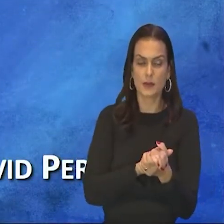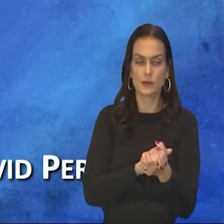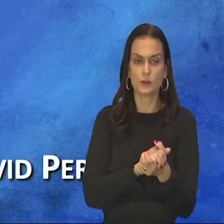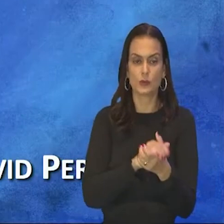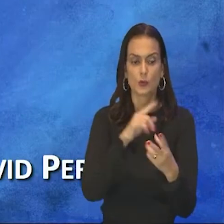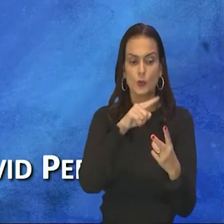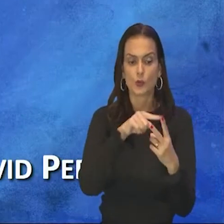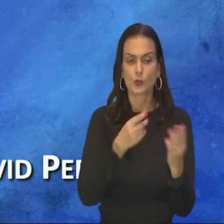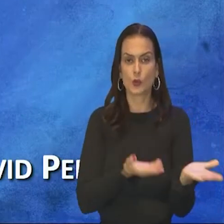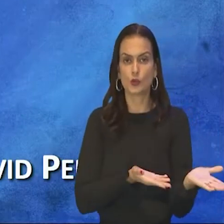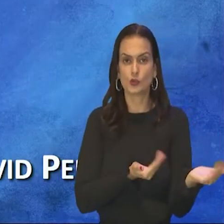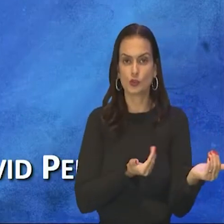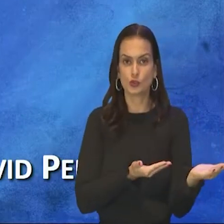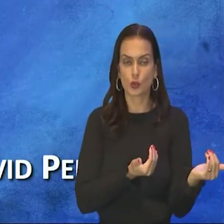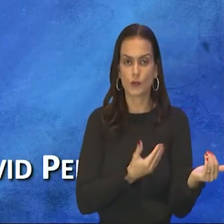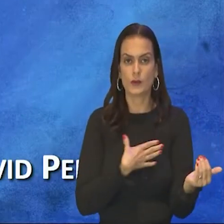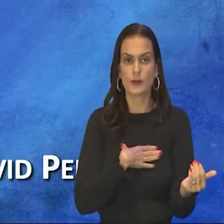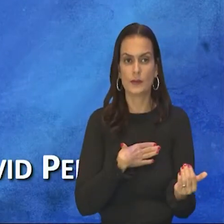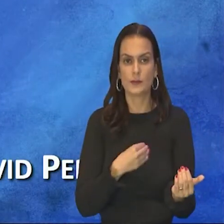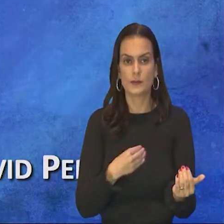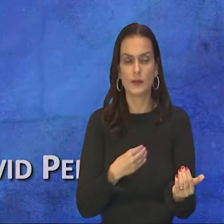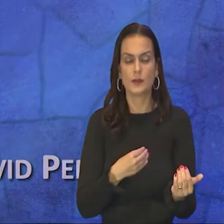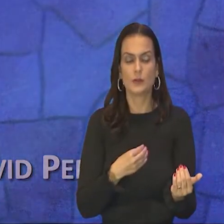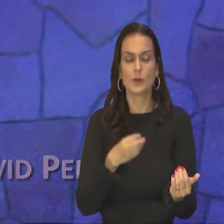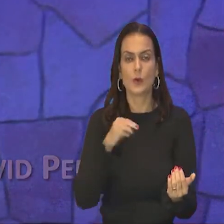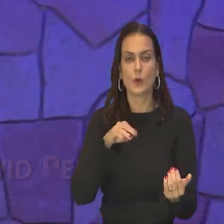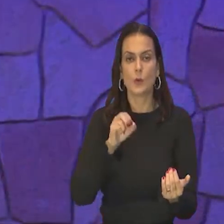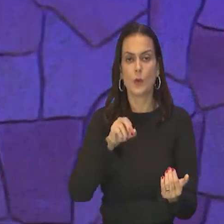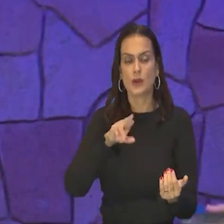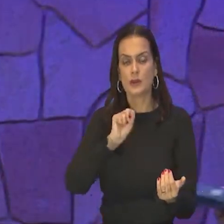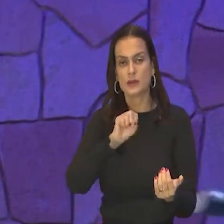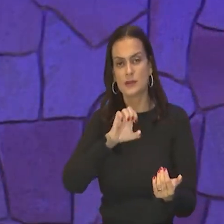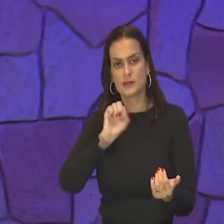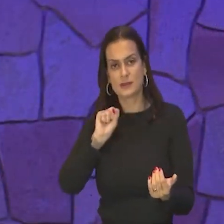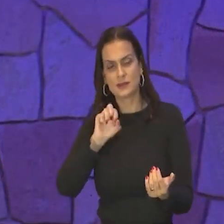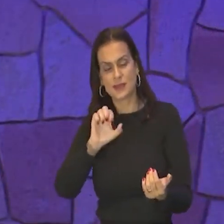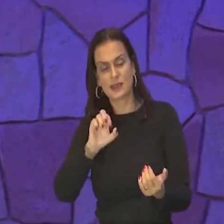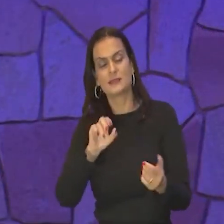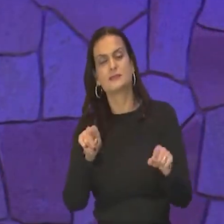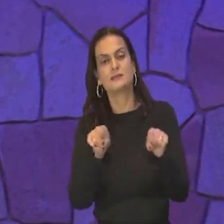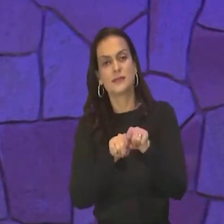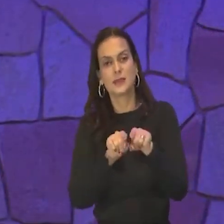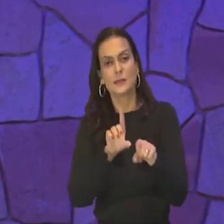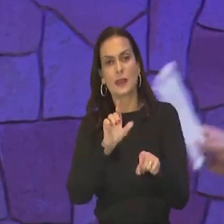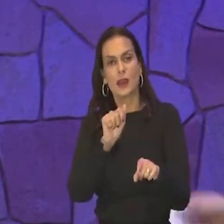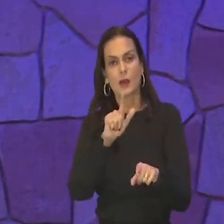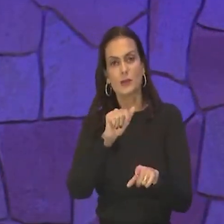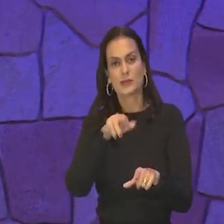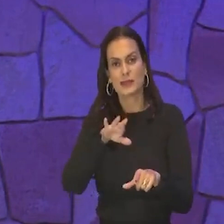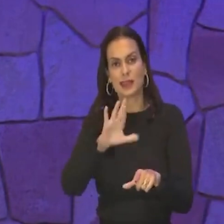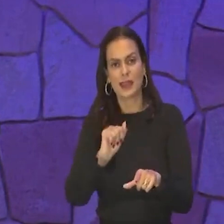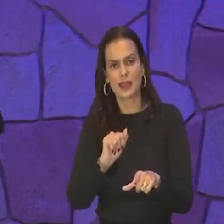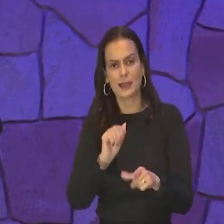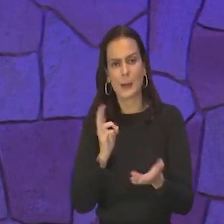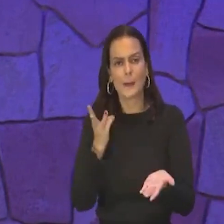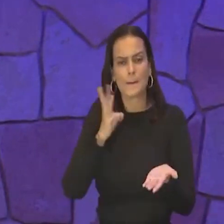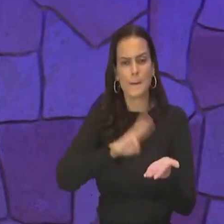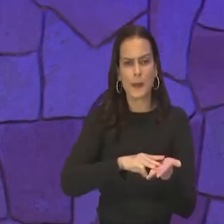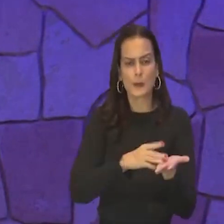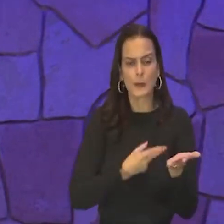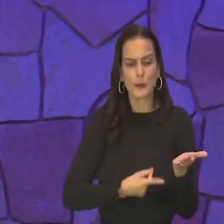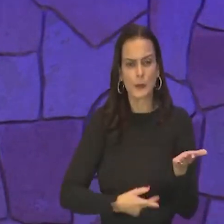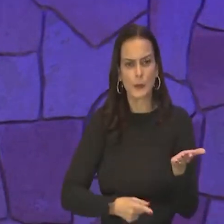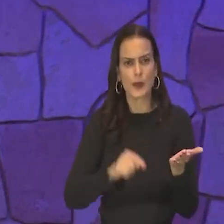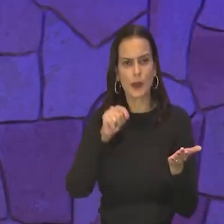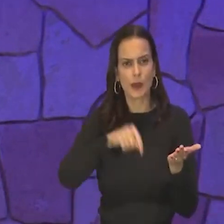Amanda, filha do nosso irmão Moisés, e a nossa irmã Cinélia. Demétrio foi membro de nossa igreja um bom